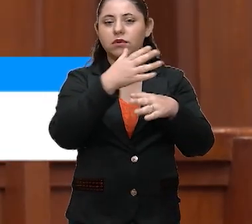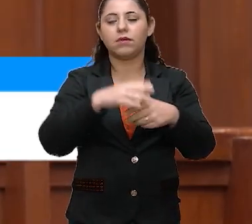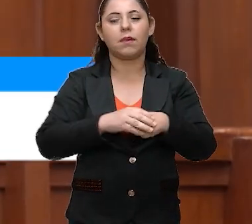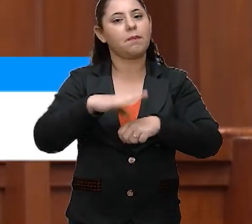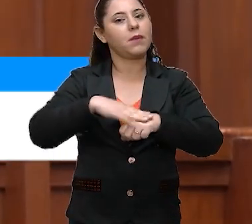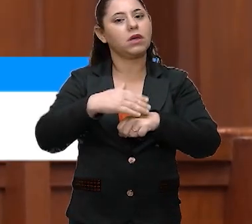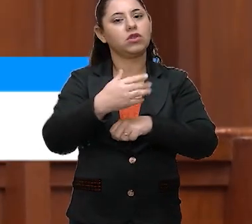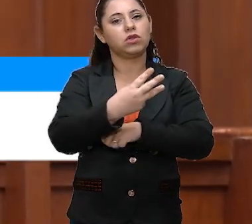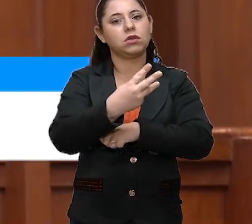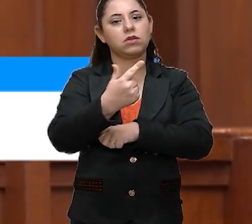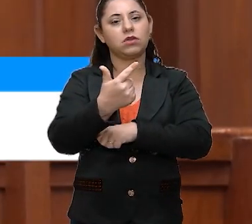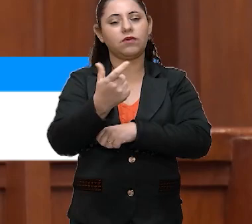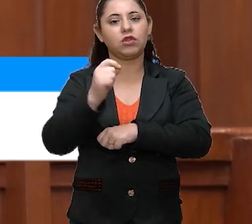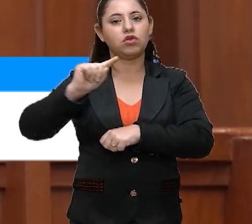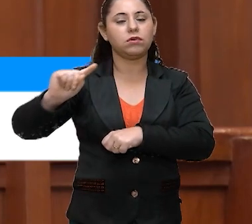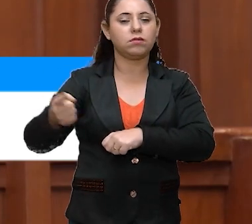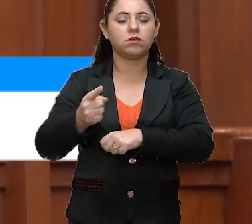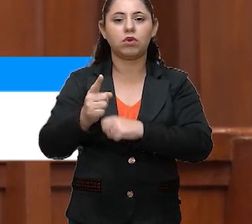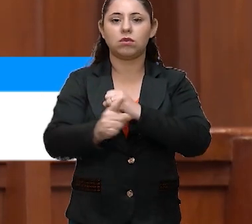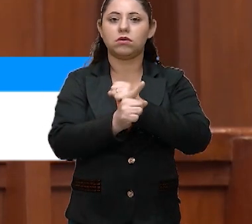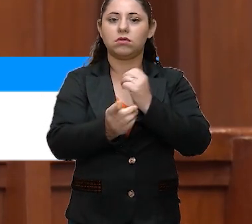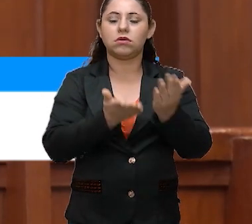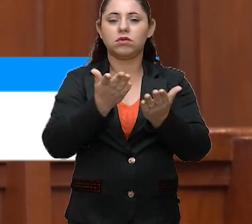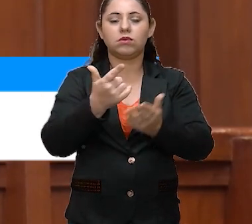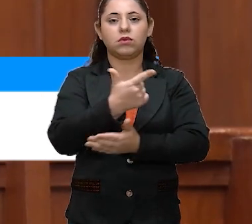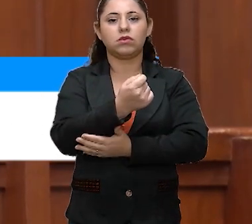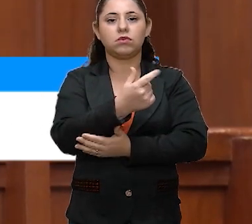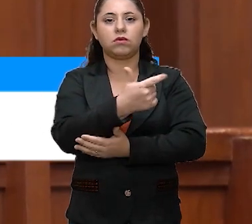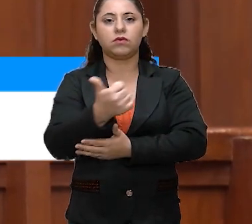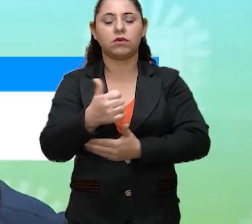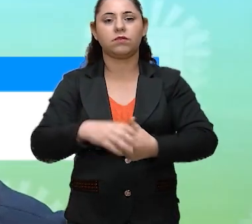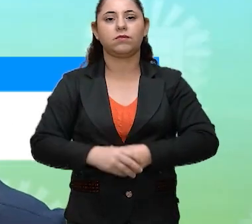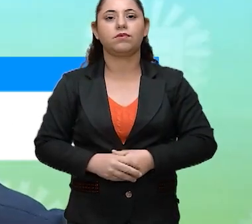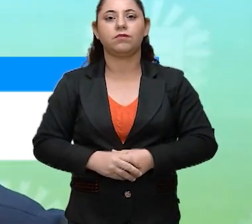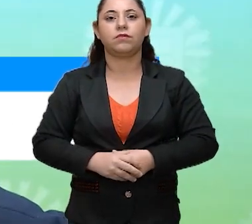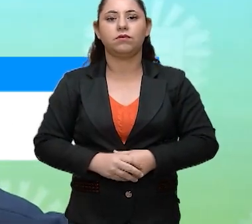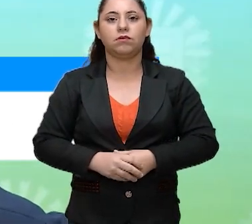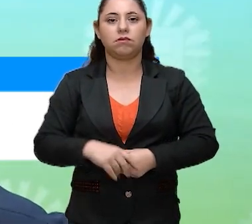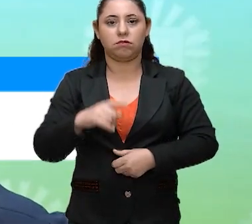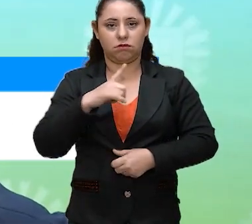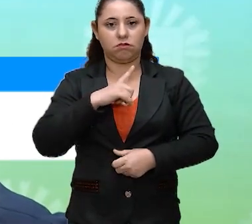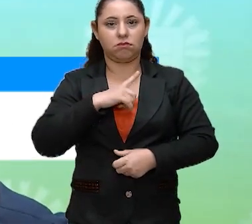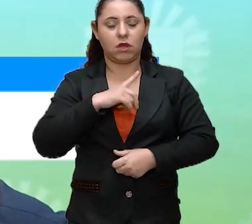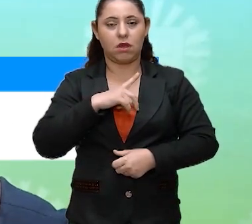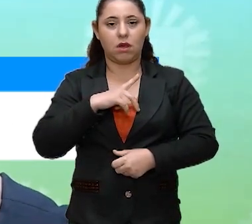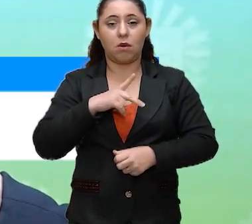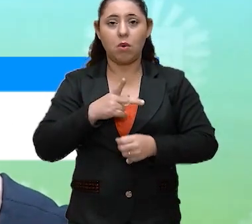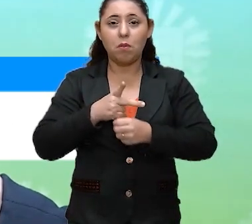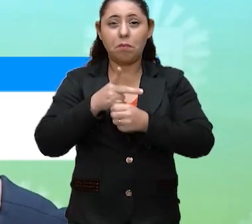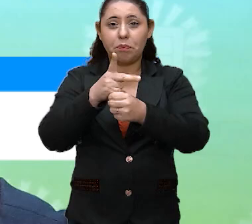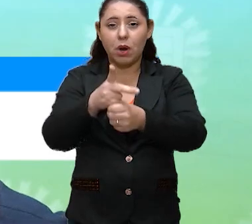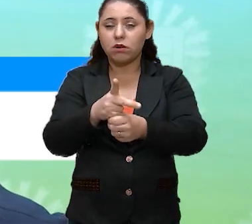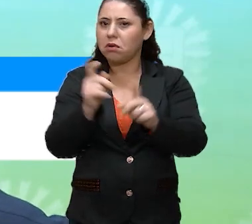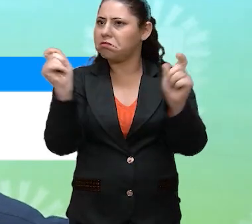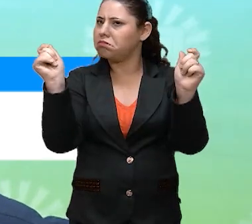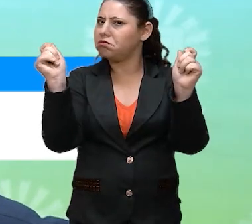de 320 mil atendimentos no ano de 2021. Nós temos procuradores